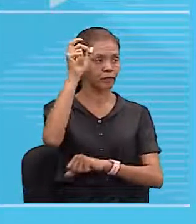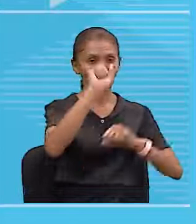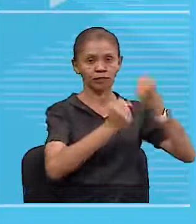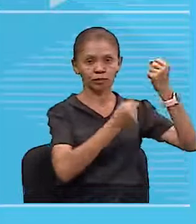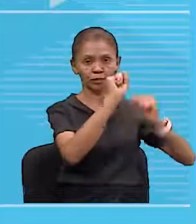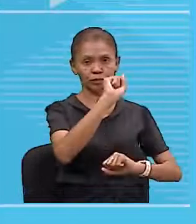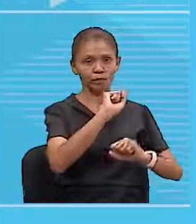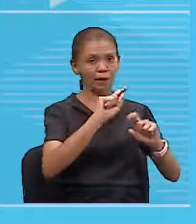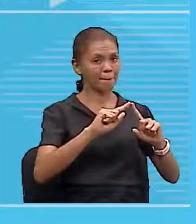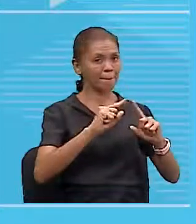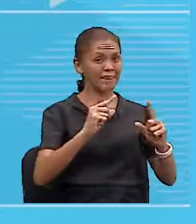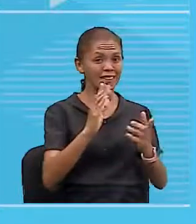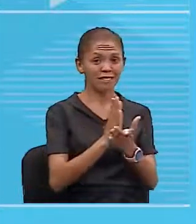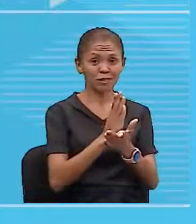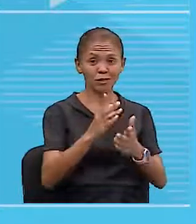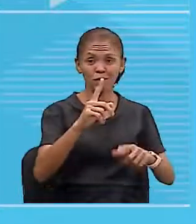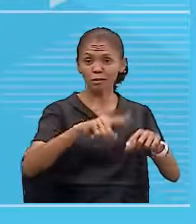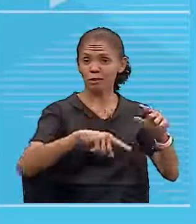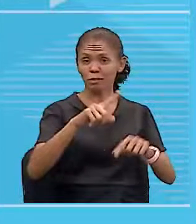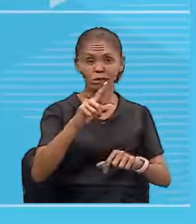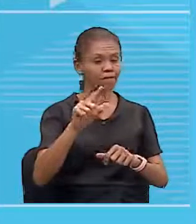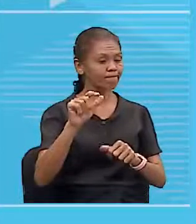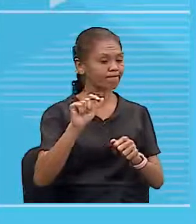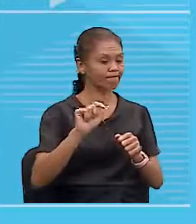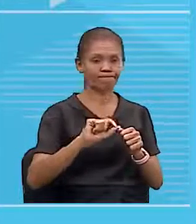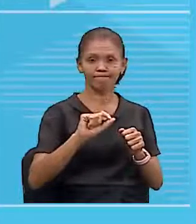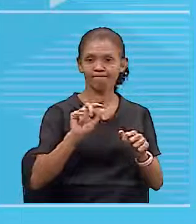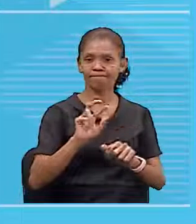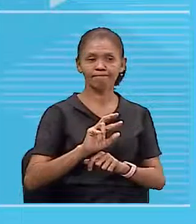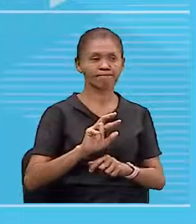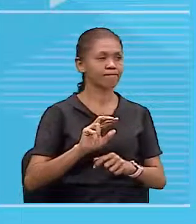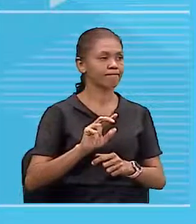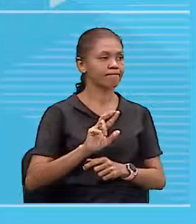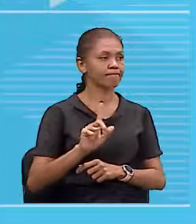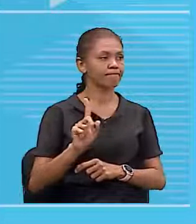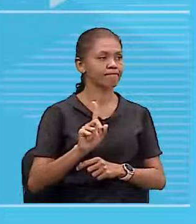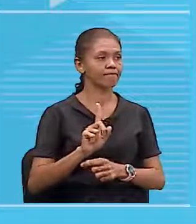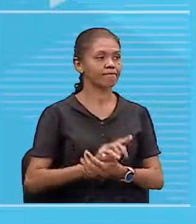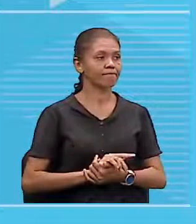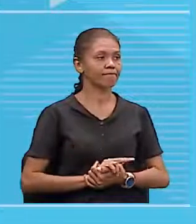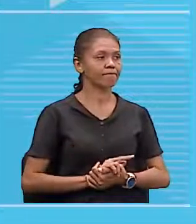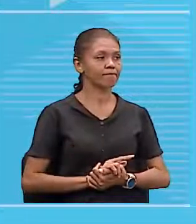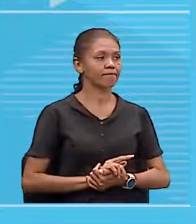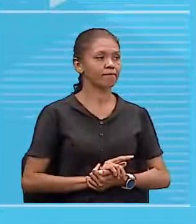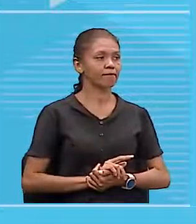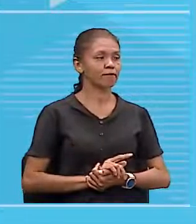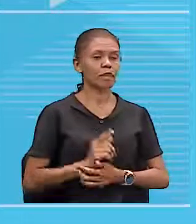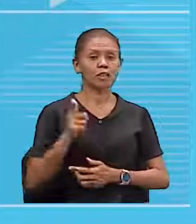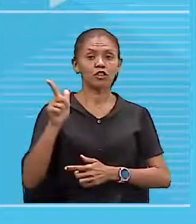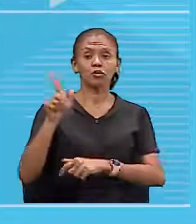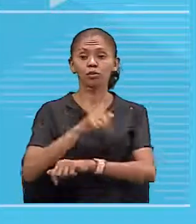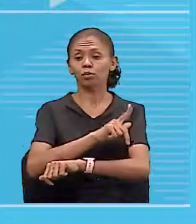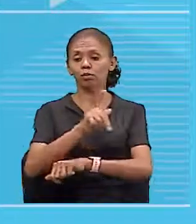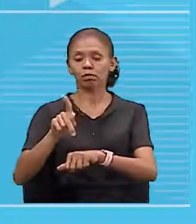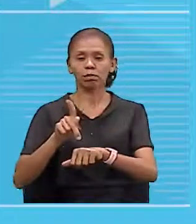produz alguns produtos de altíssimo poder tecnológico que acaba vir de onde de outros